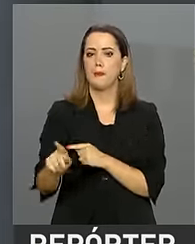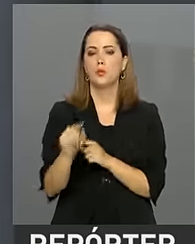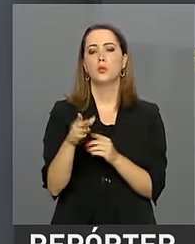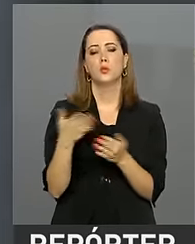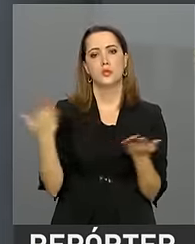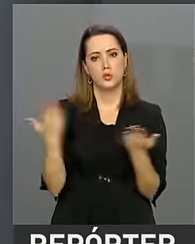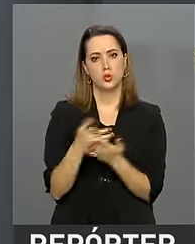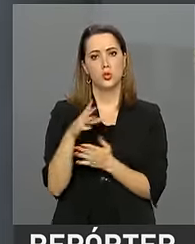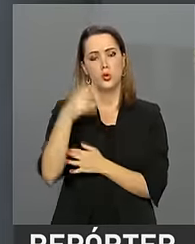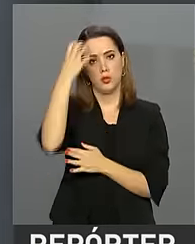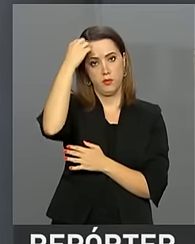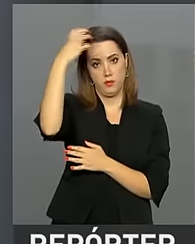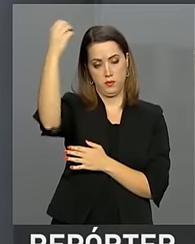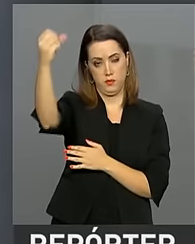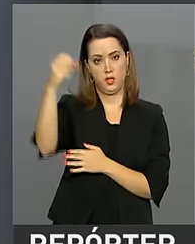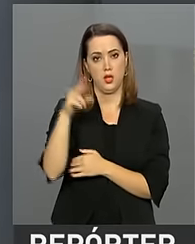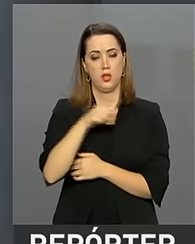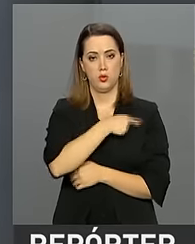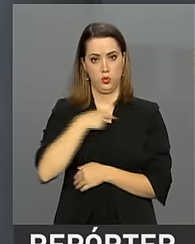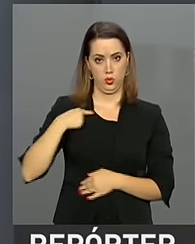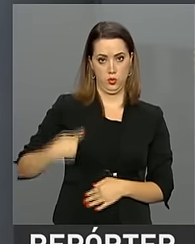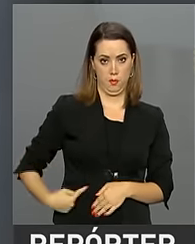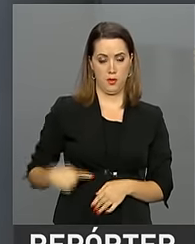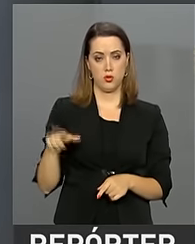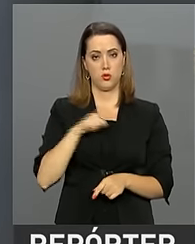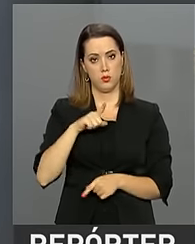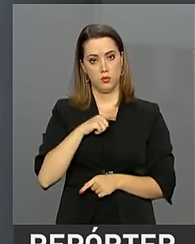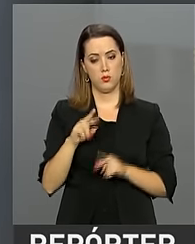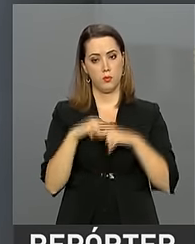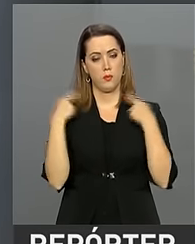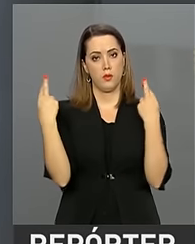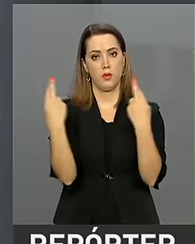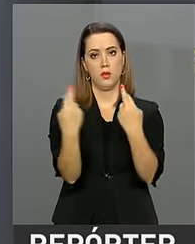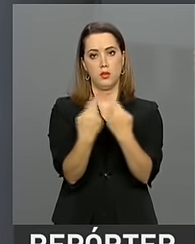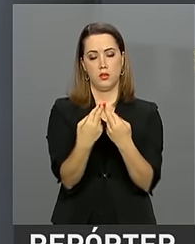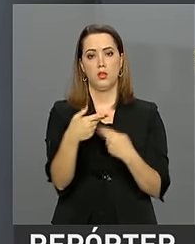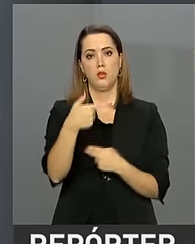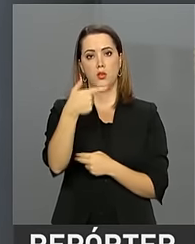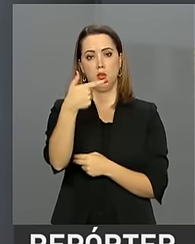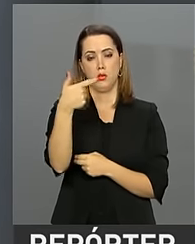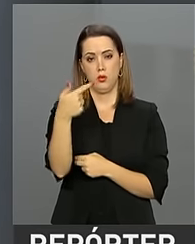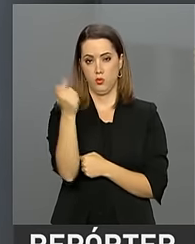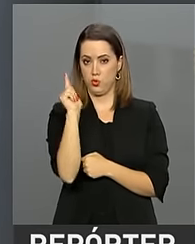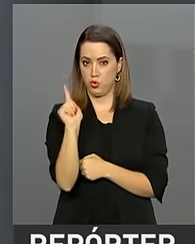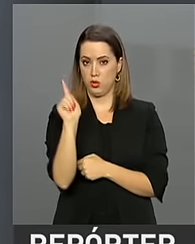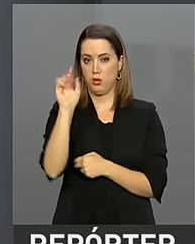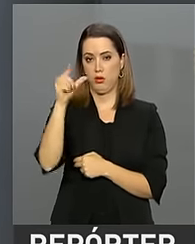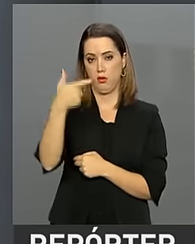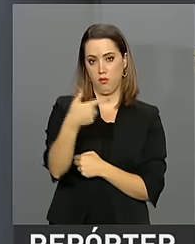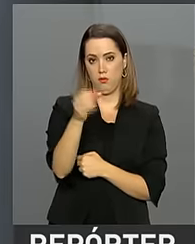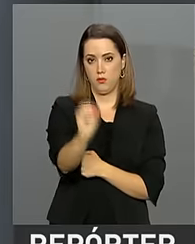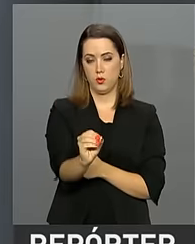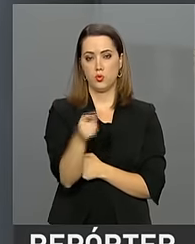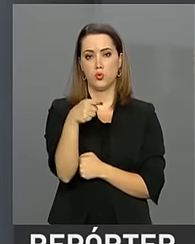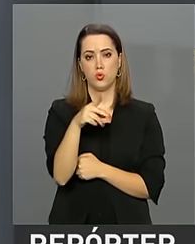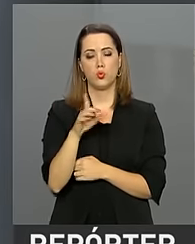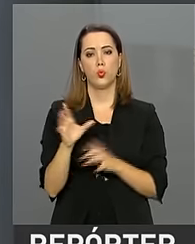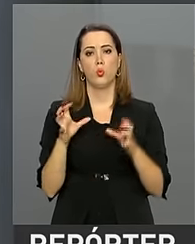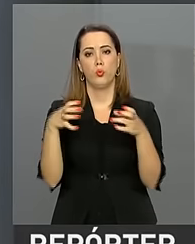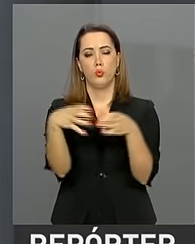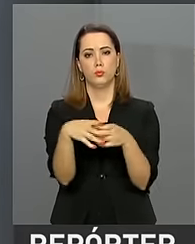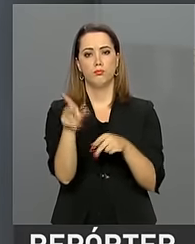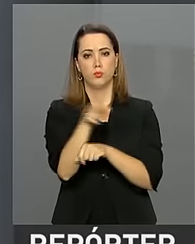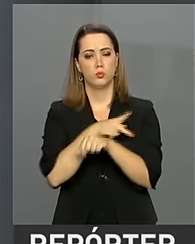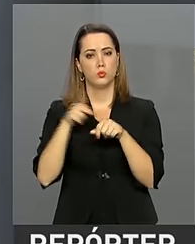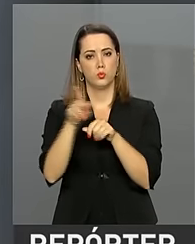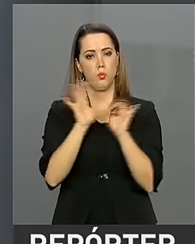a China, onde neste fim de semana participa da reunião de cúpula do G20, grupo das nações mais ricas do mundo, que há alguns